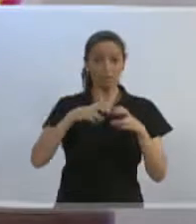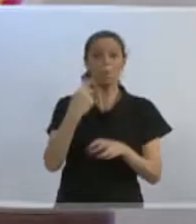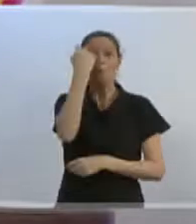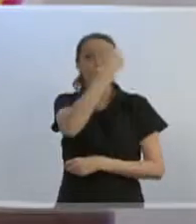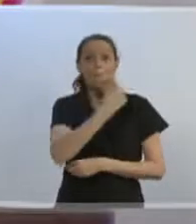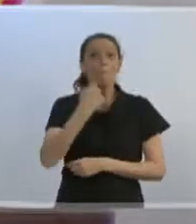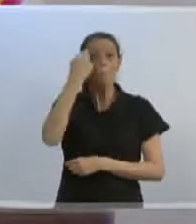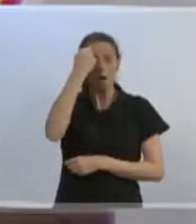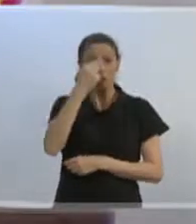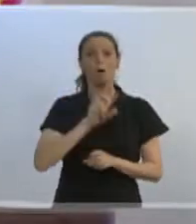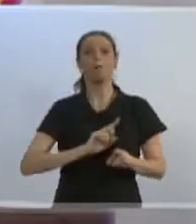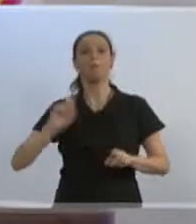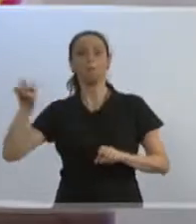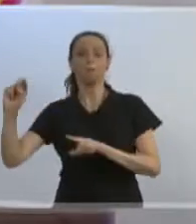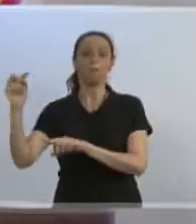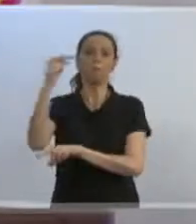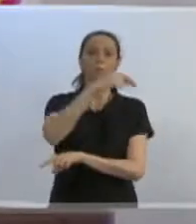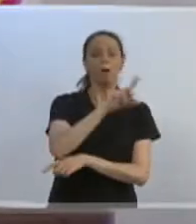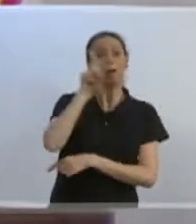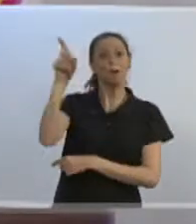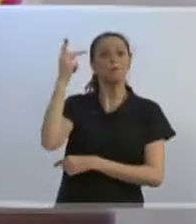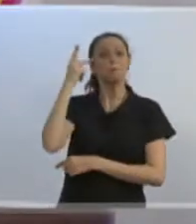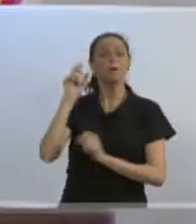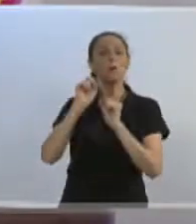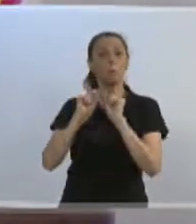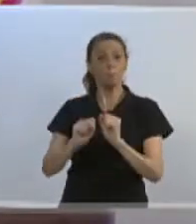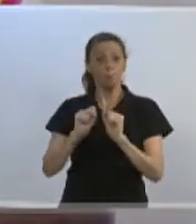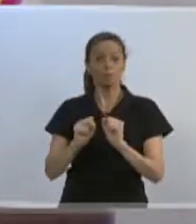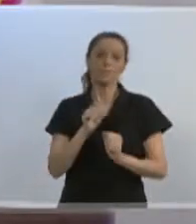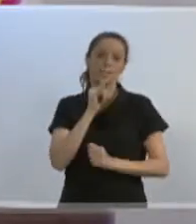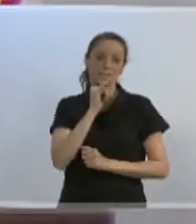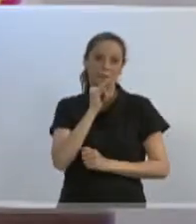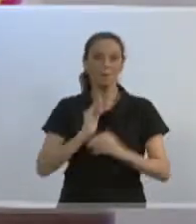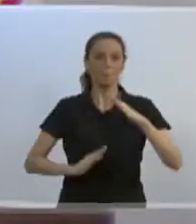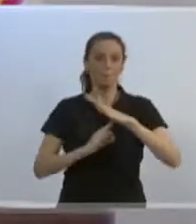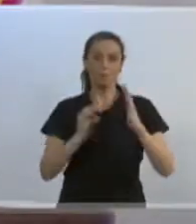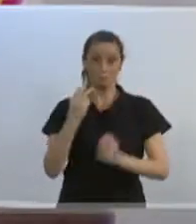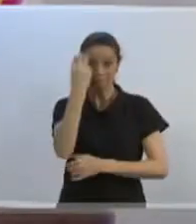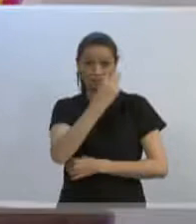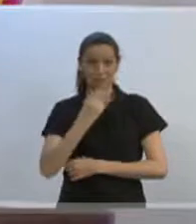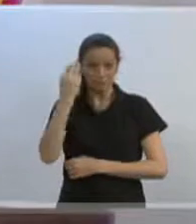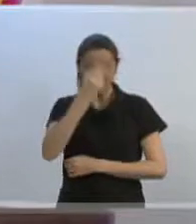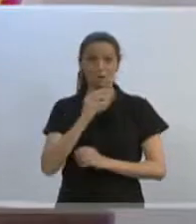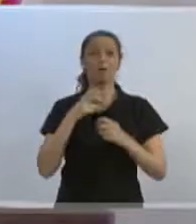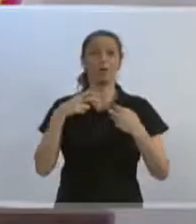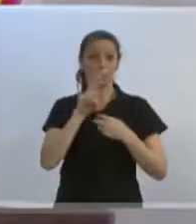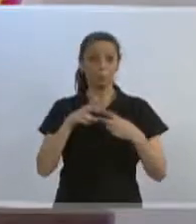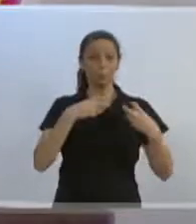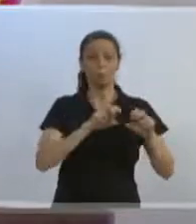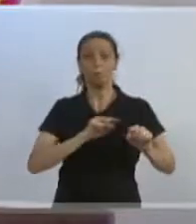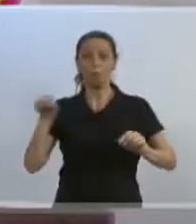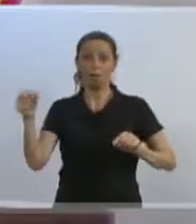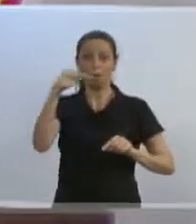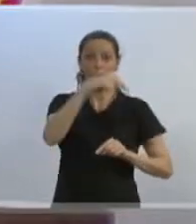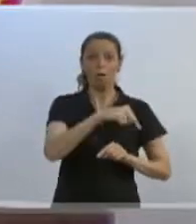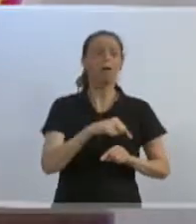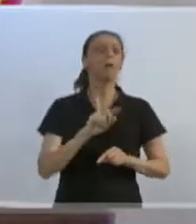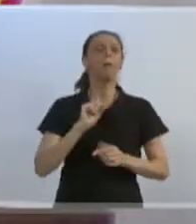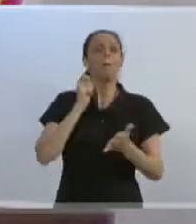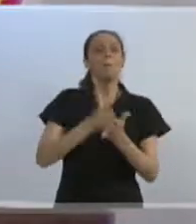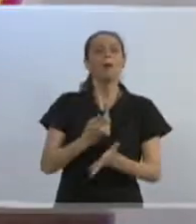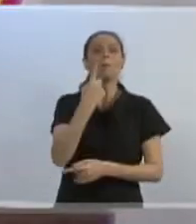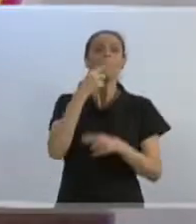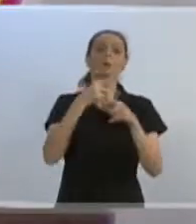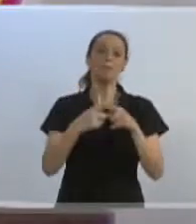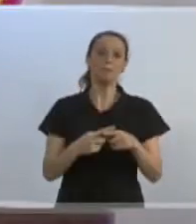Paulo, é possível pegar até 4 diferentes linhas de ônibus em 3 horas, pagando-se apenas uma tarifa, o que facilita a integração e reduz a lotação